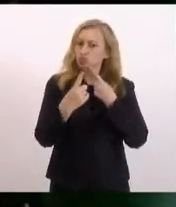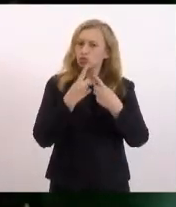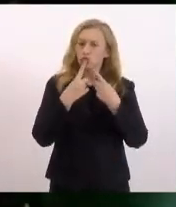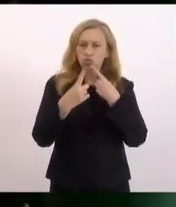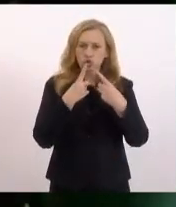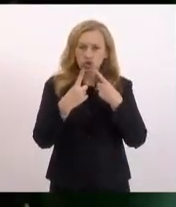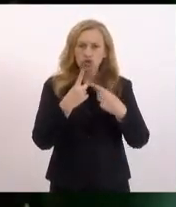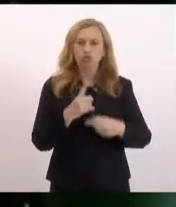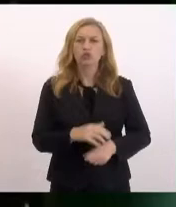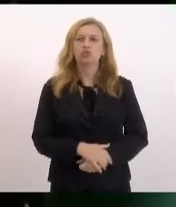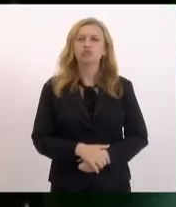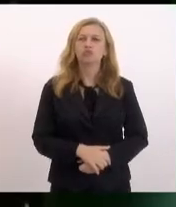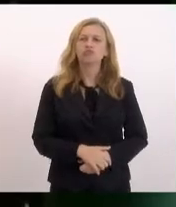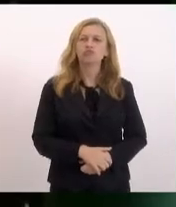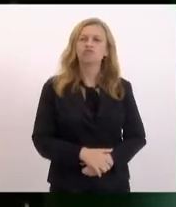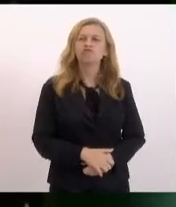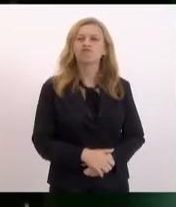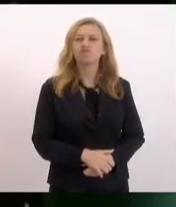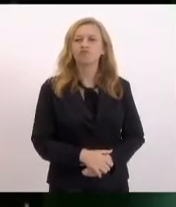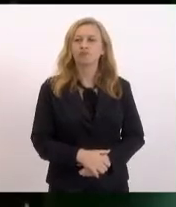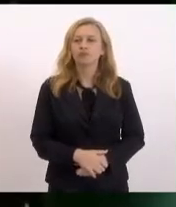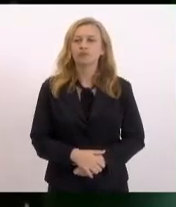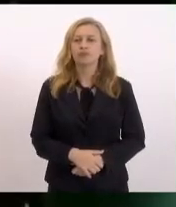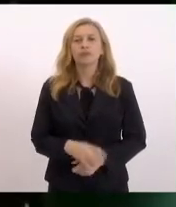numa perspectiva da